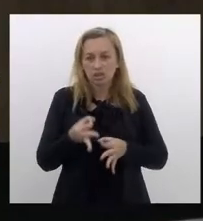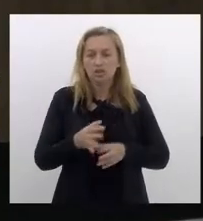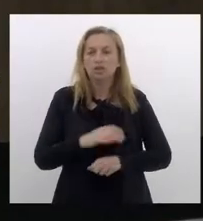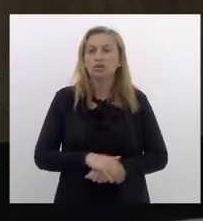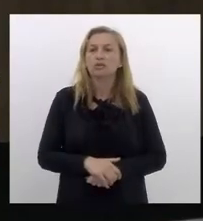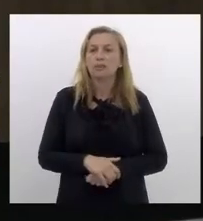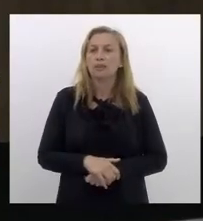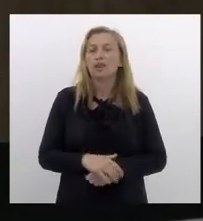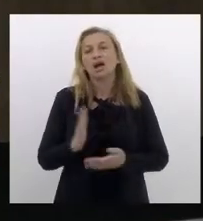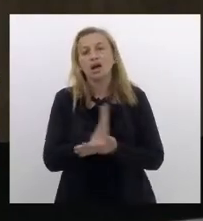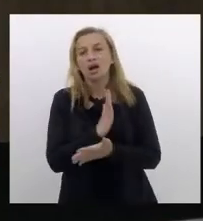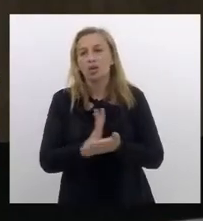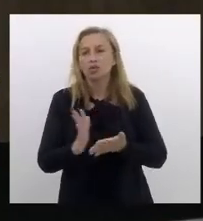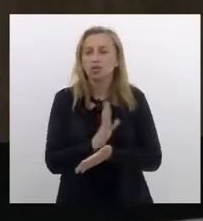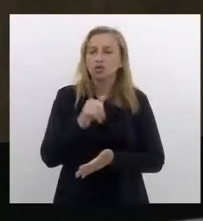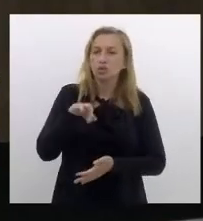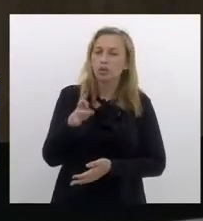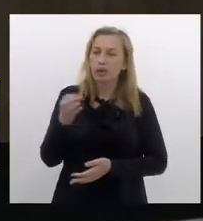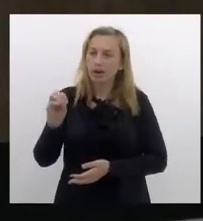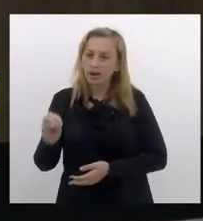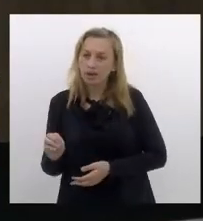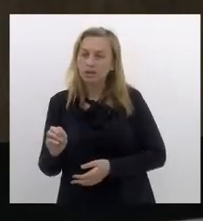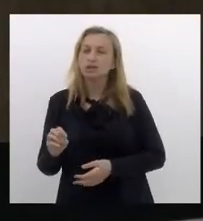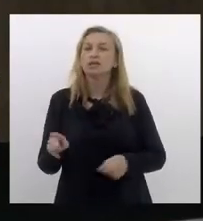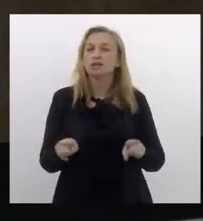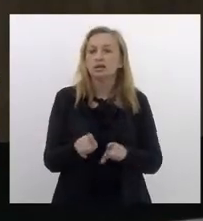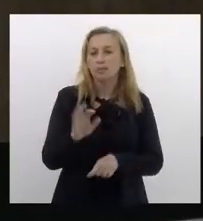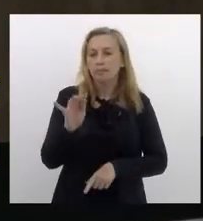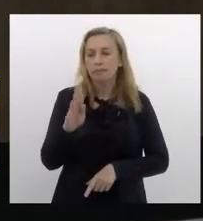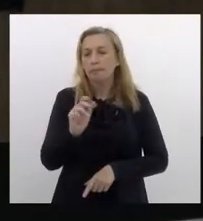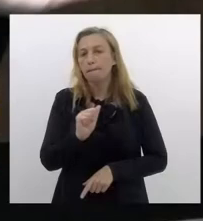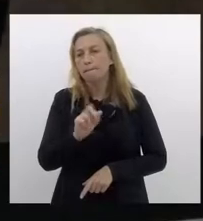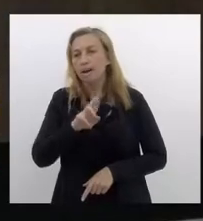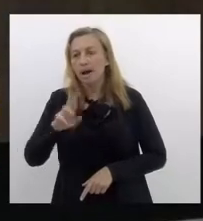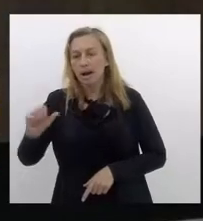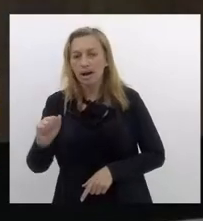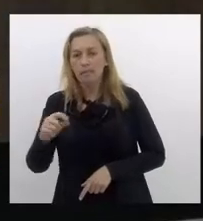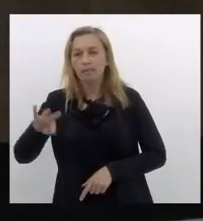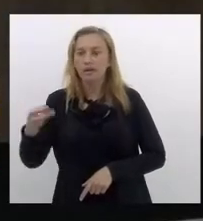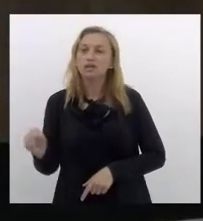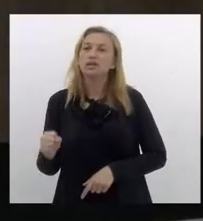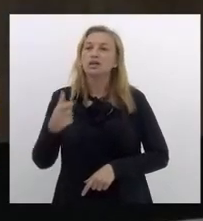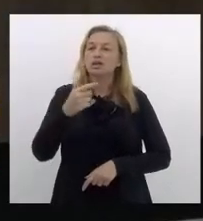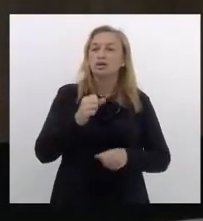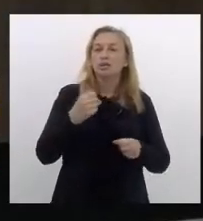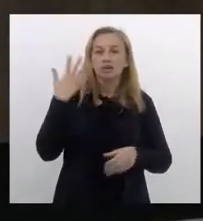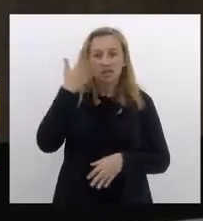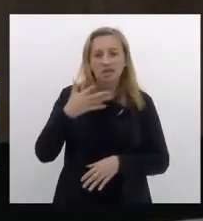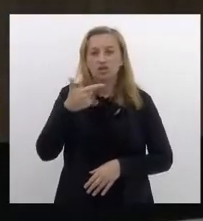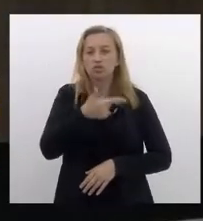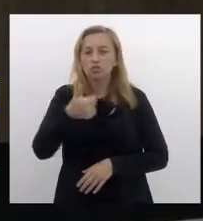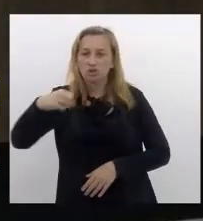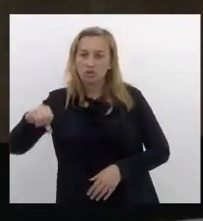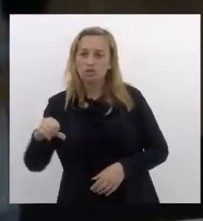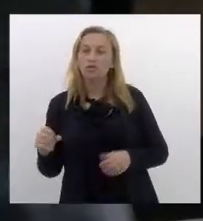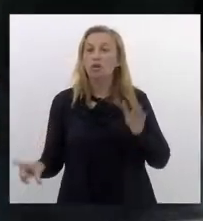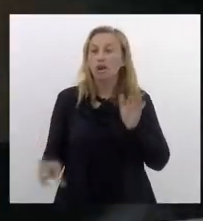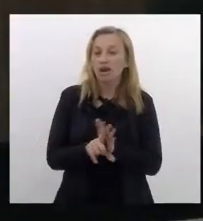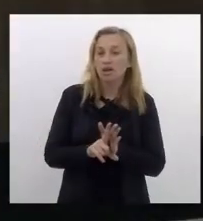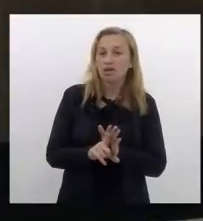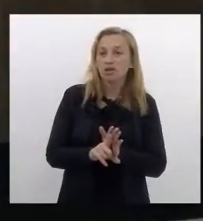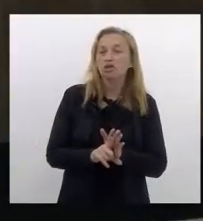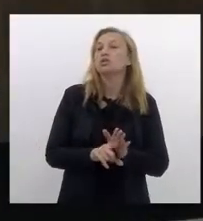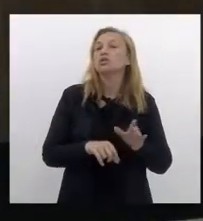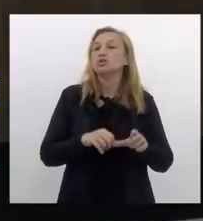especial algumas comarcas, entre elas a de Barra Mansa. Com a mensagem de 2019, que virou lei em 2020,